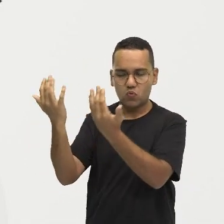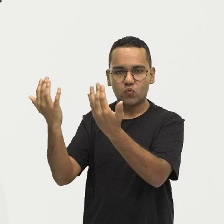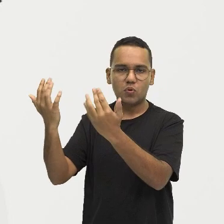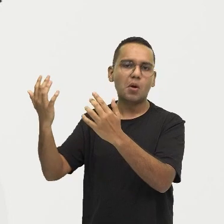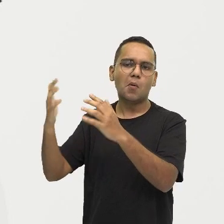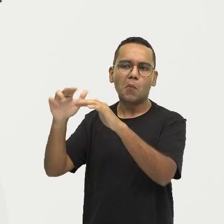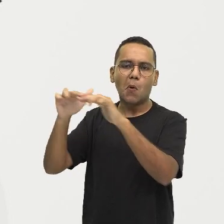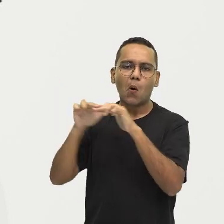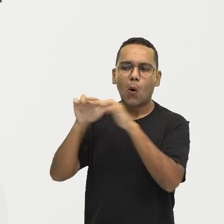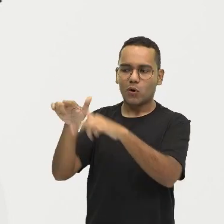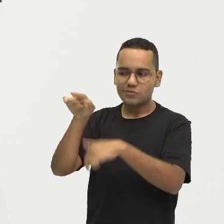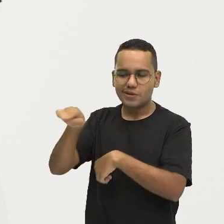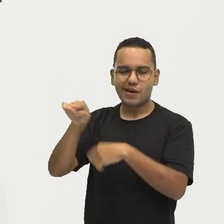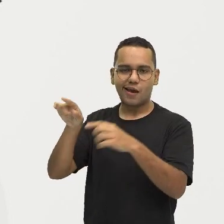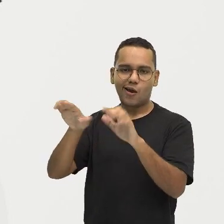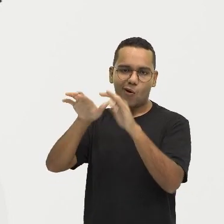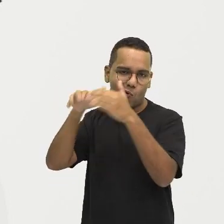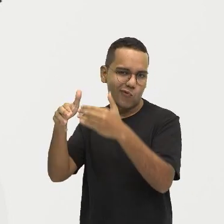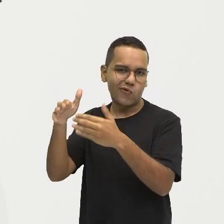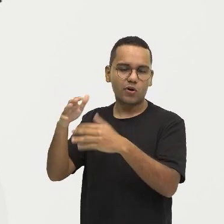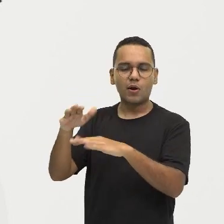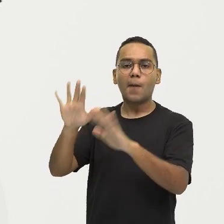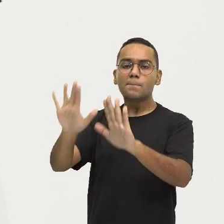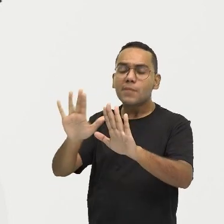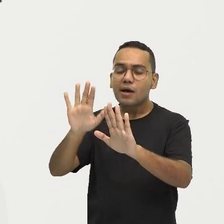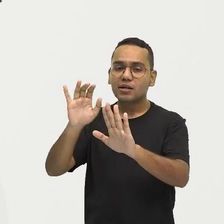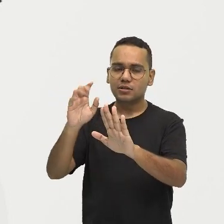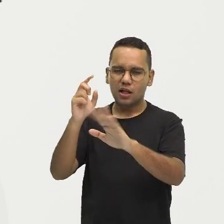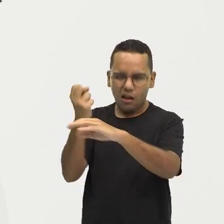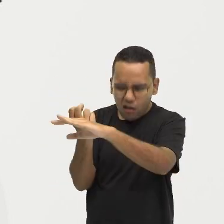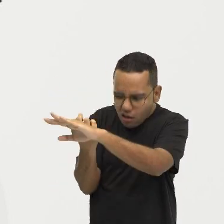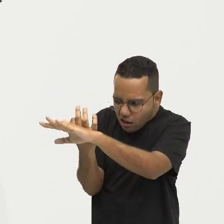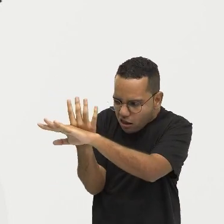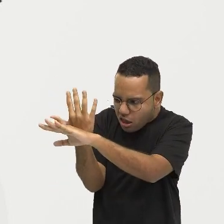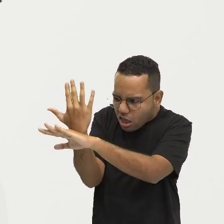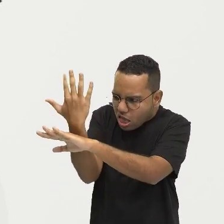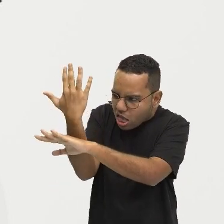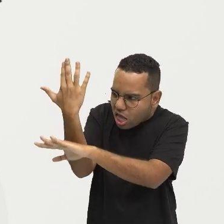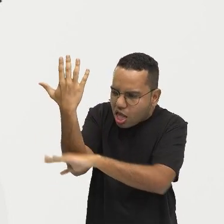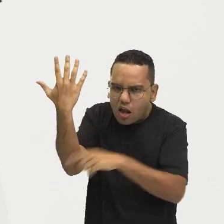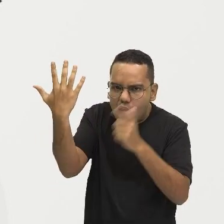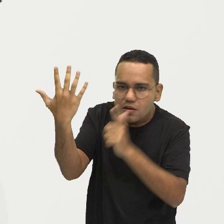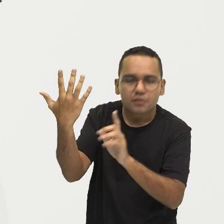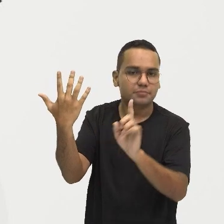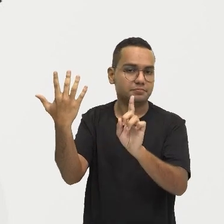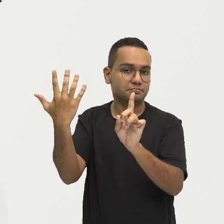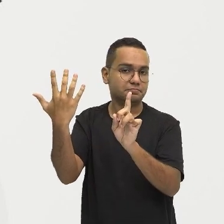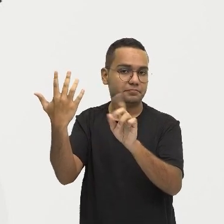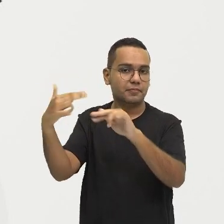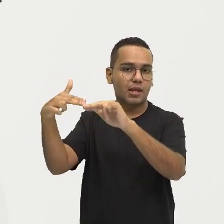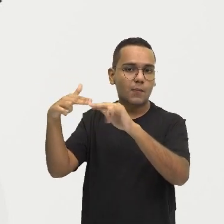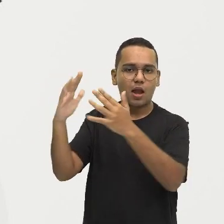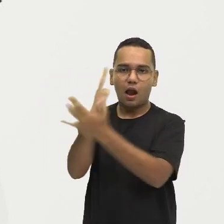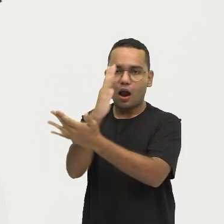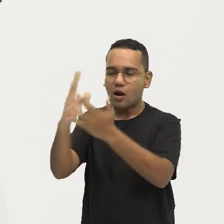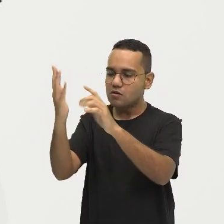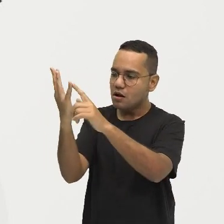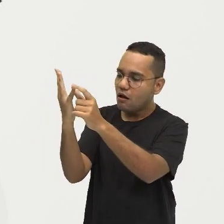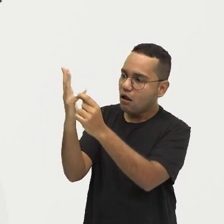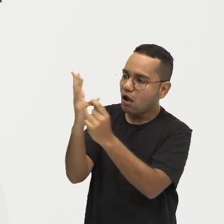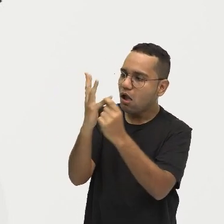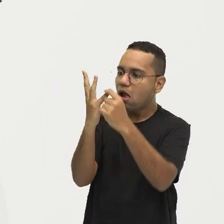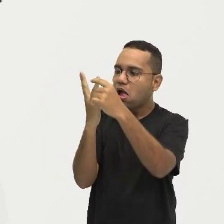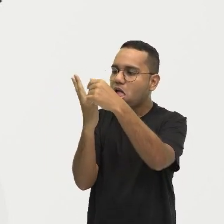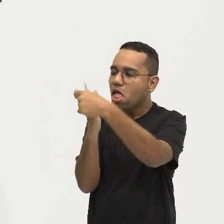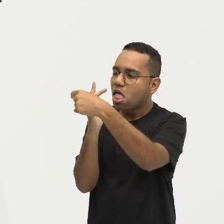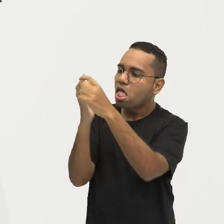desse jeito. Então, ela não consegue crescer muito e aí os galhos também ficam retorcidos por conta das queimadas que ocorrem, né,